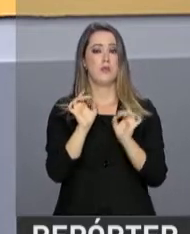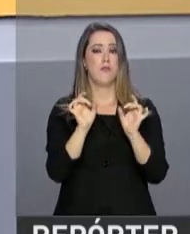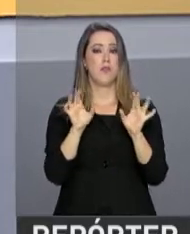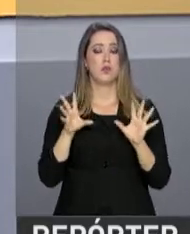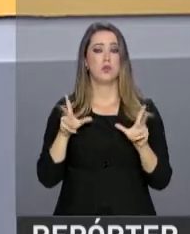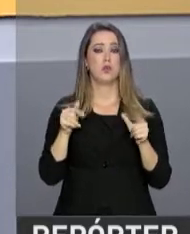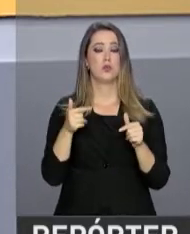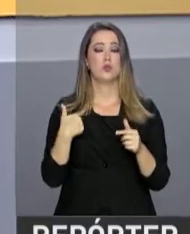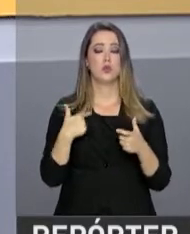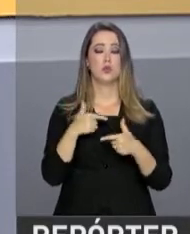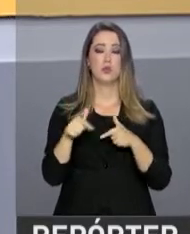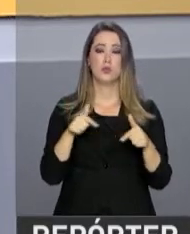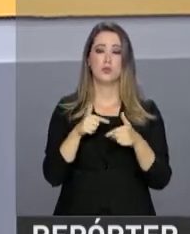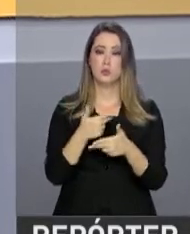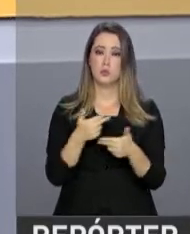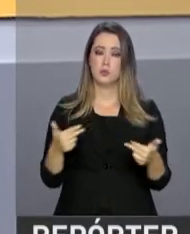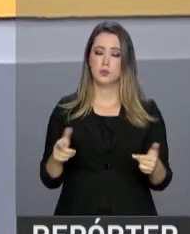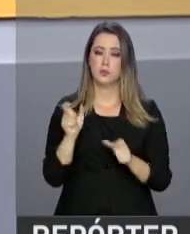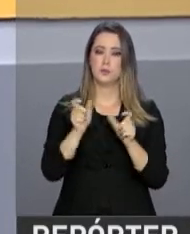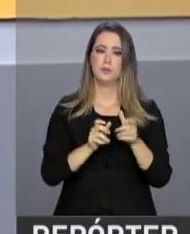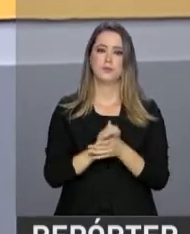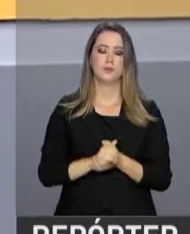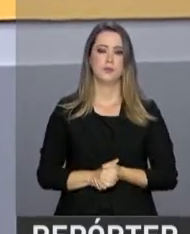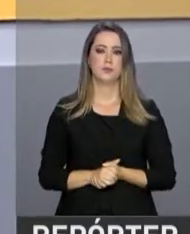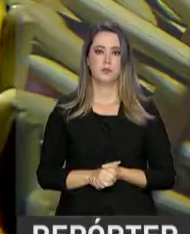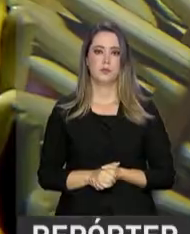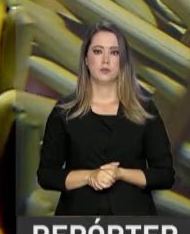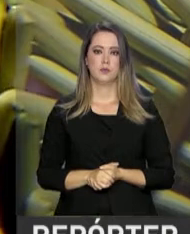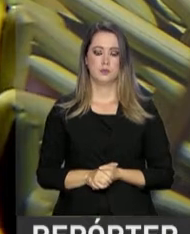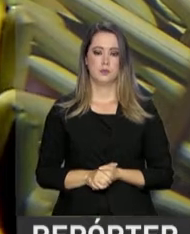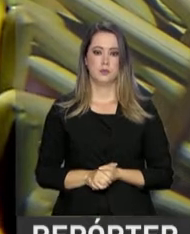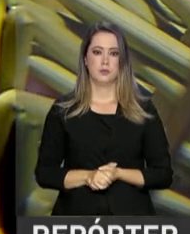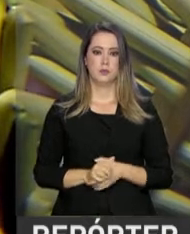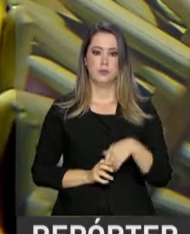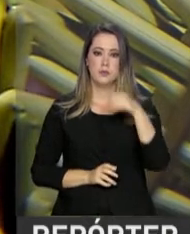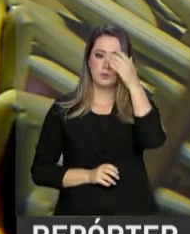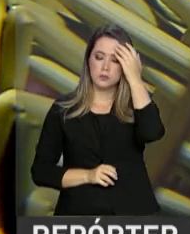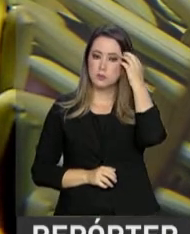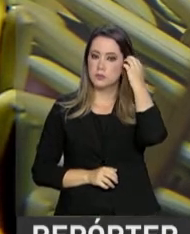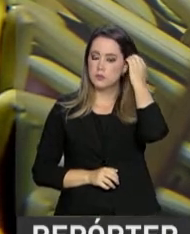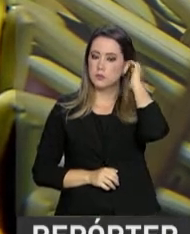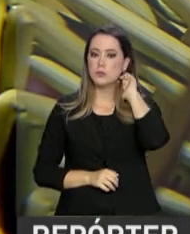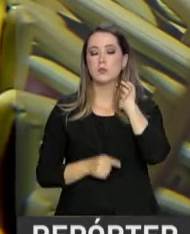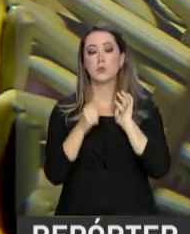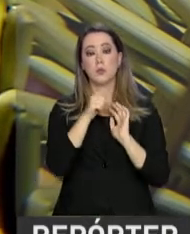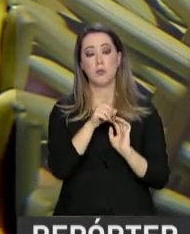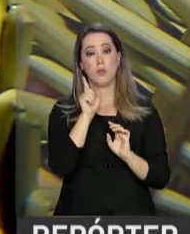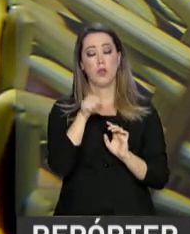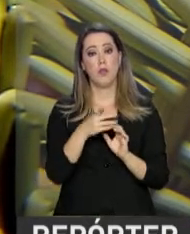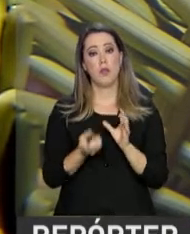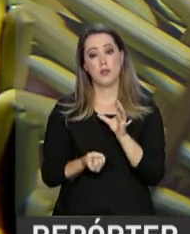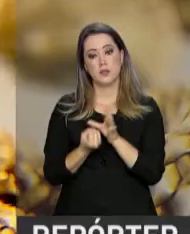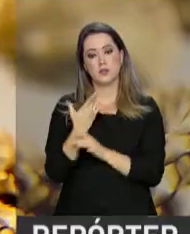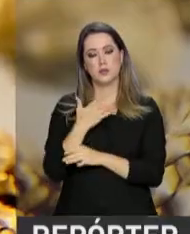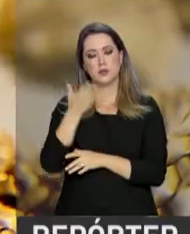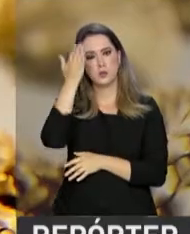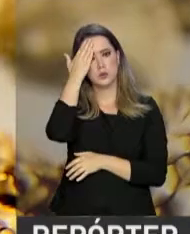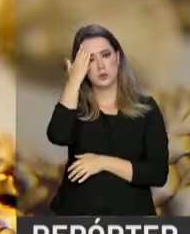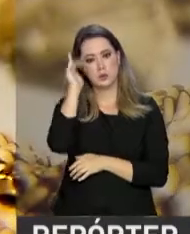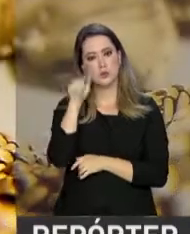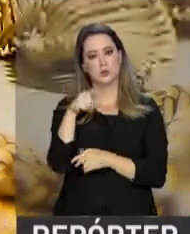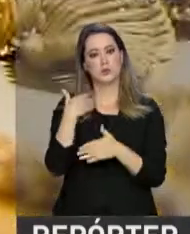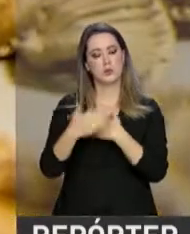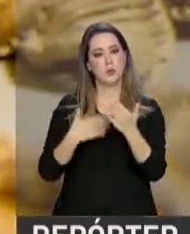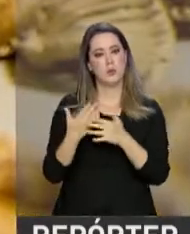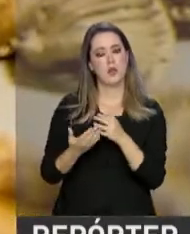vendem os trabalhos diretamente aos consumidores o artesanato é o fruto do saber que